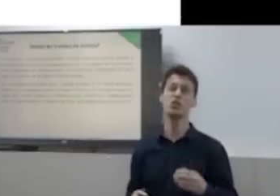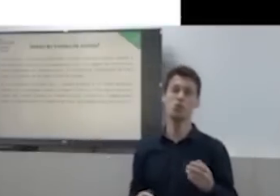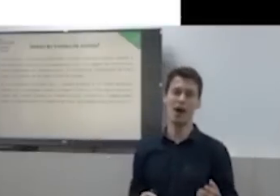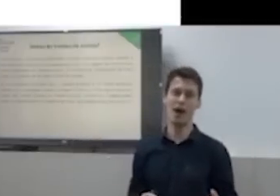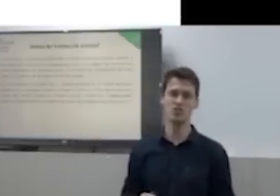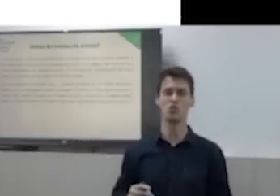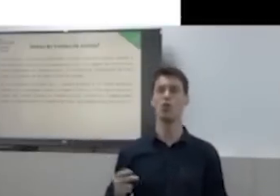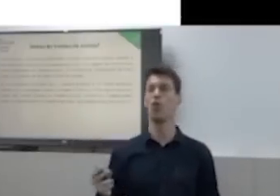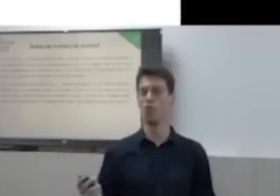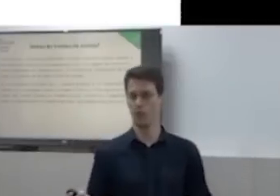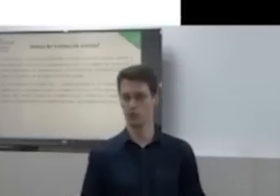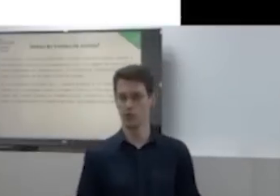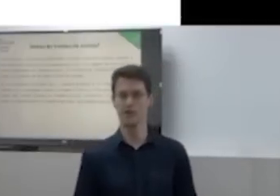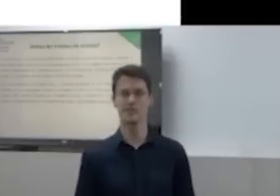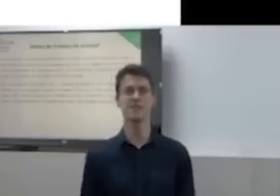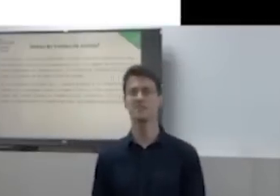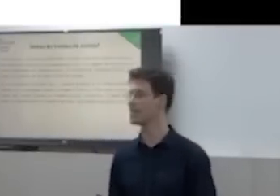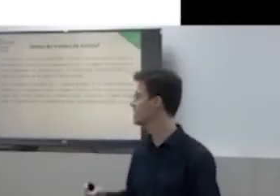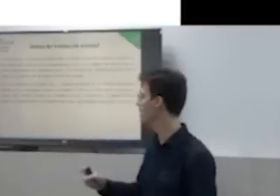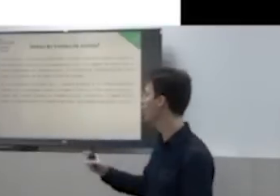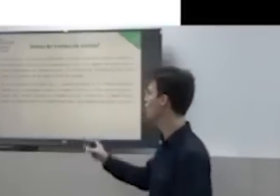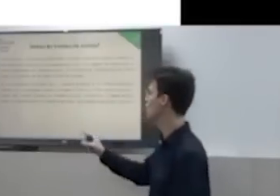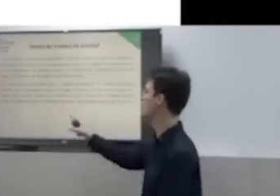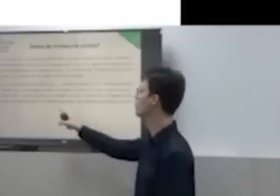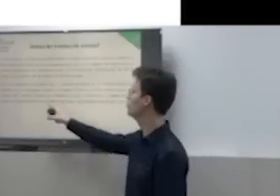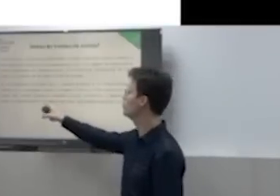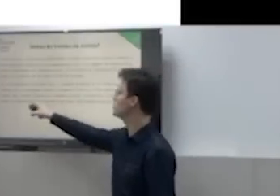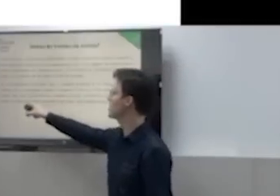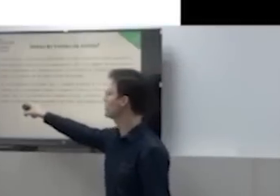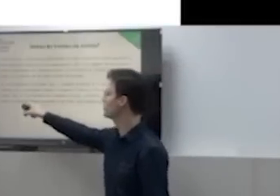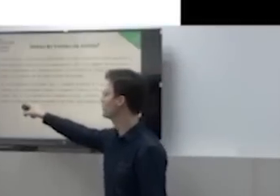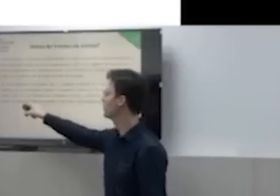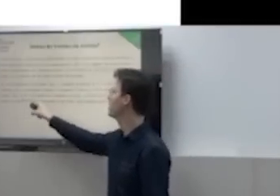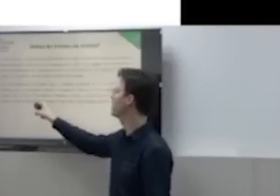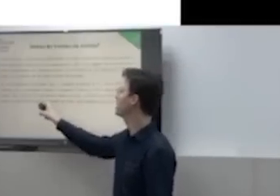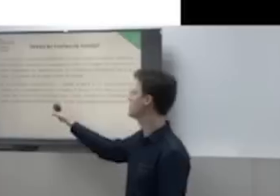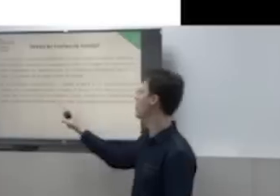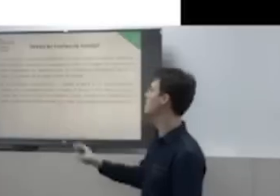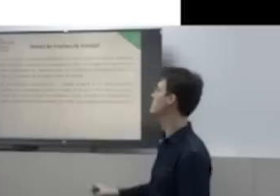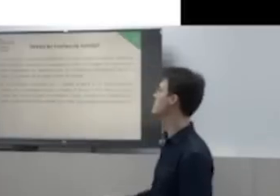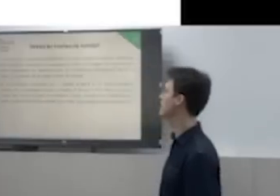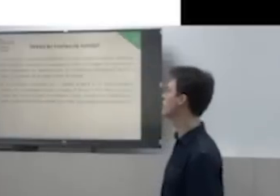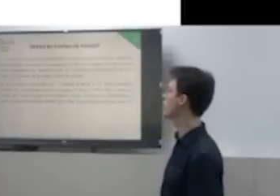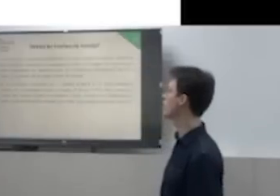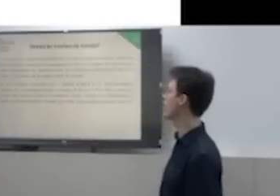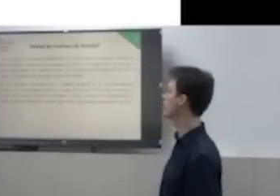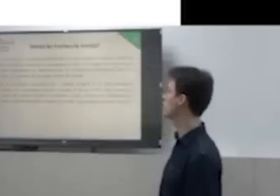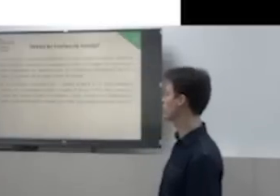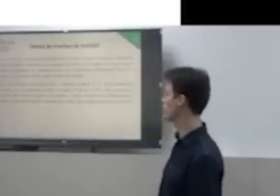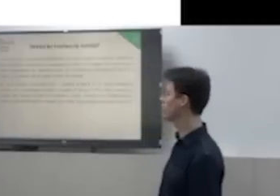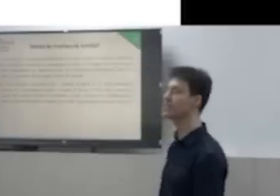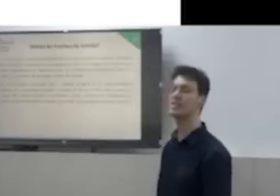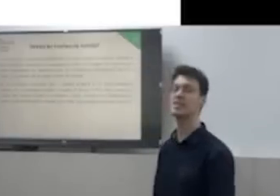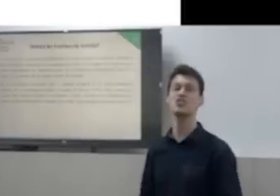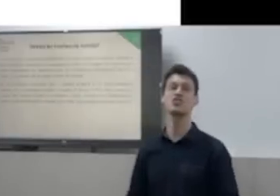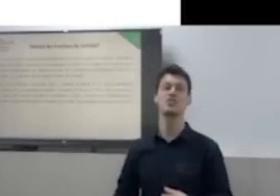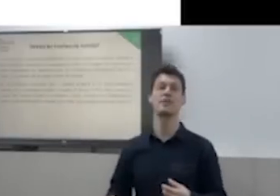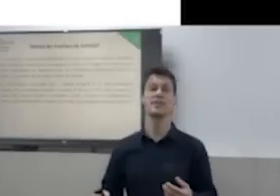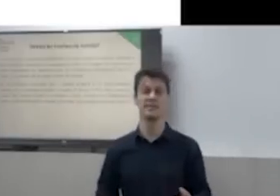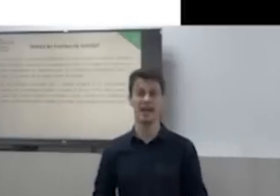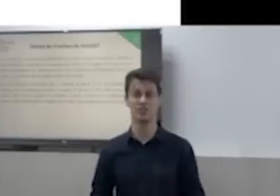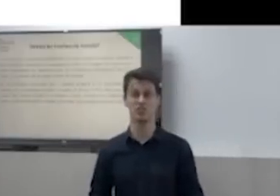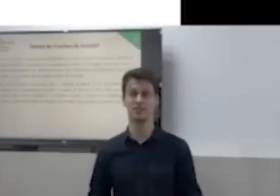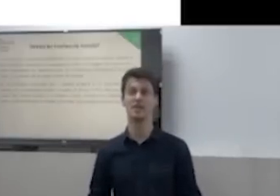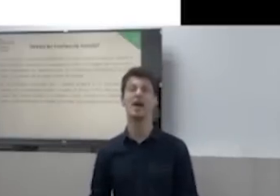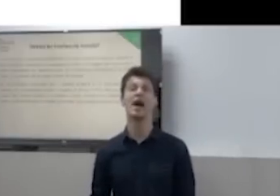de domo, e o Ártico, ou Polo Norte, estaria aonde? No centro. Nas bordas estaria uma muralha de gelo, que a